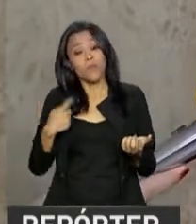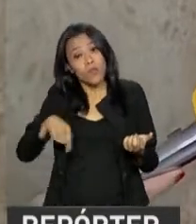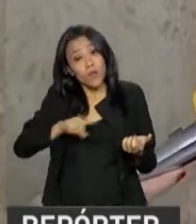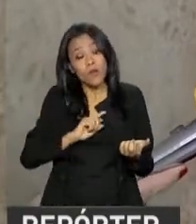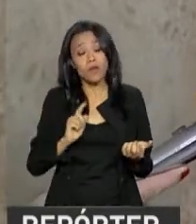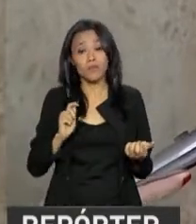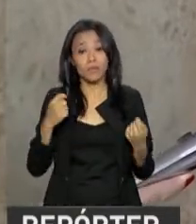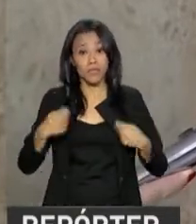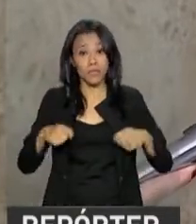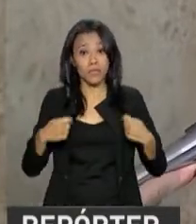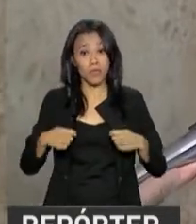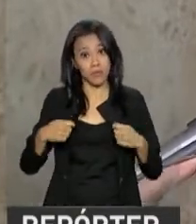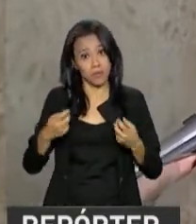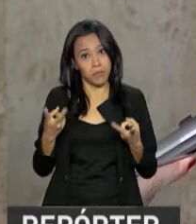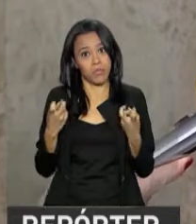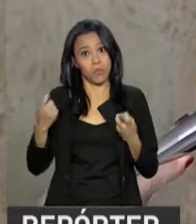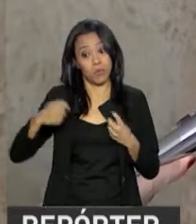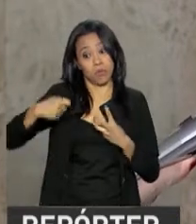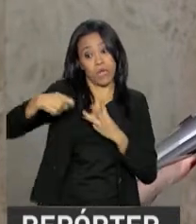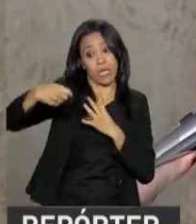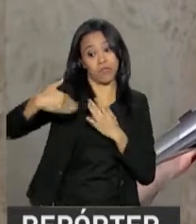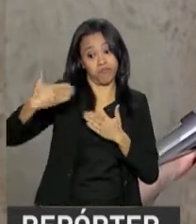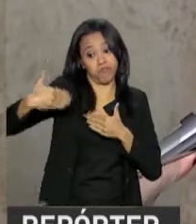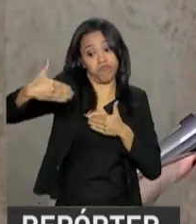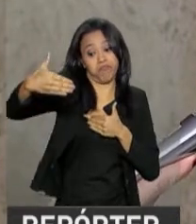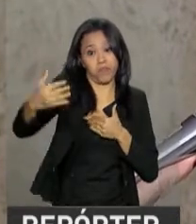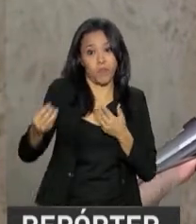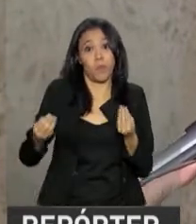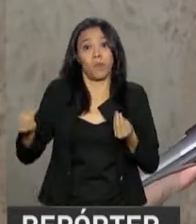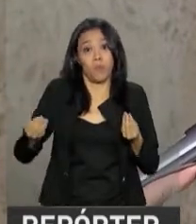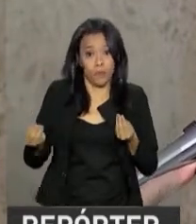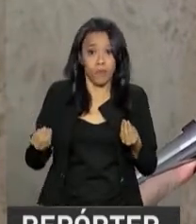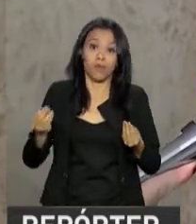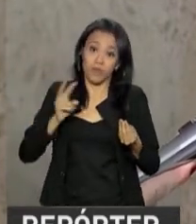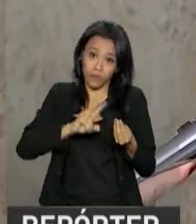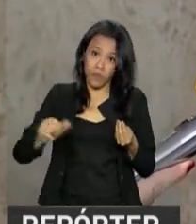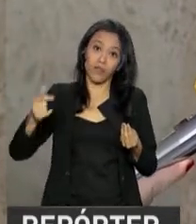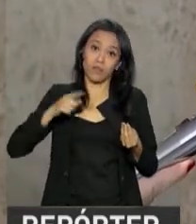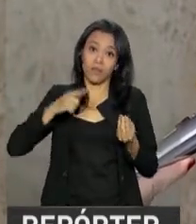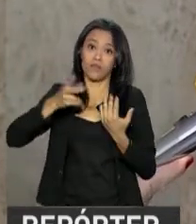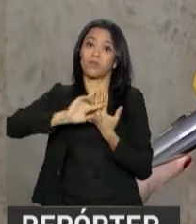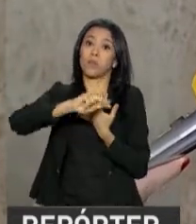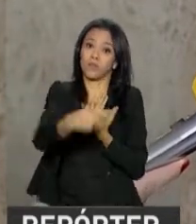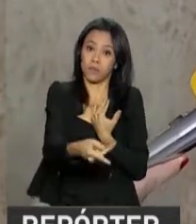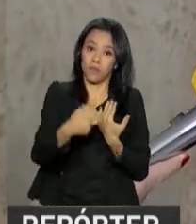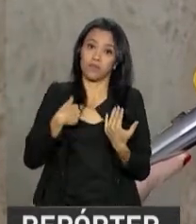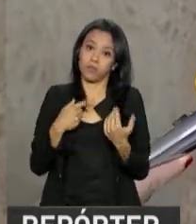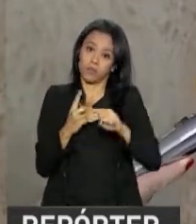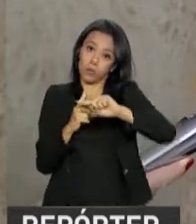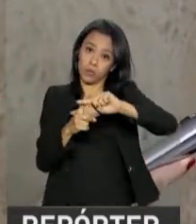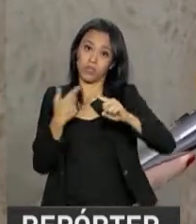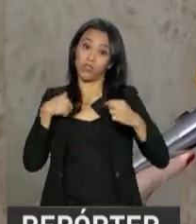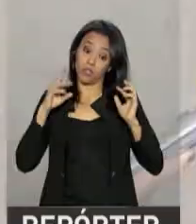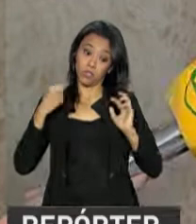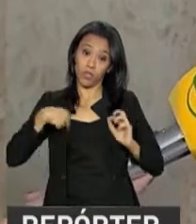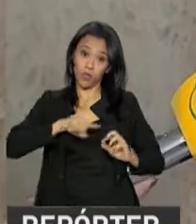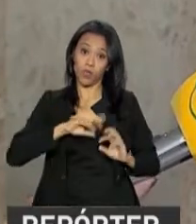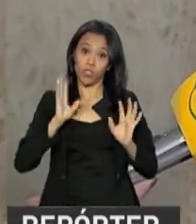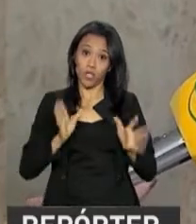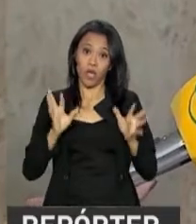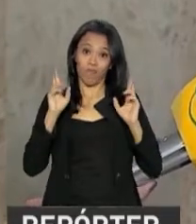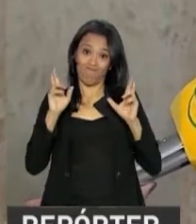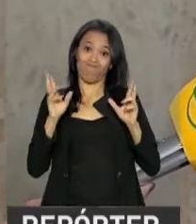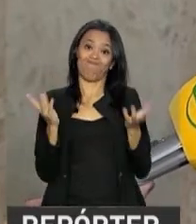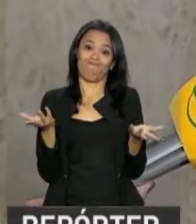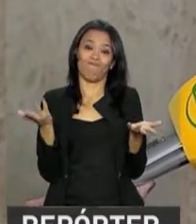os próximos meses de que de fato começa a aparecer os resultados dentro daquilo que nós esperávamos então